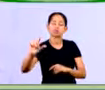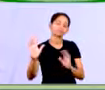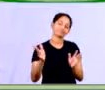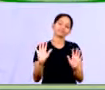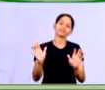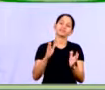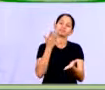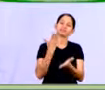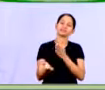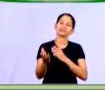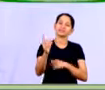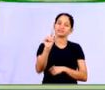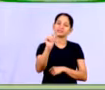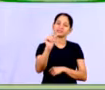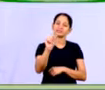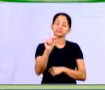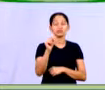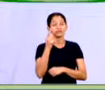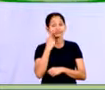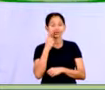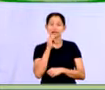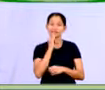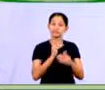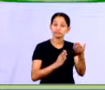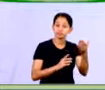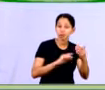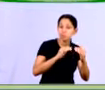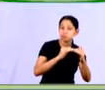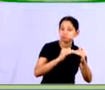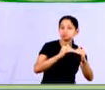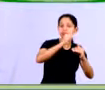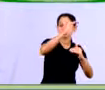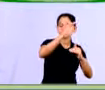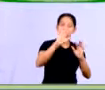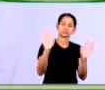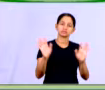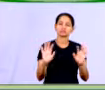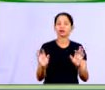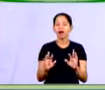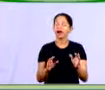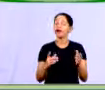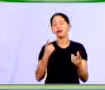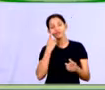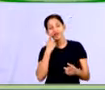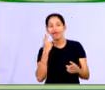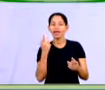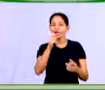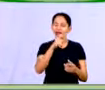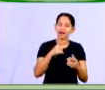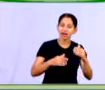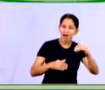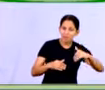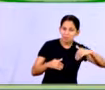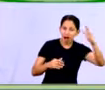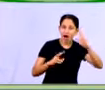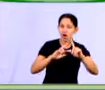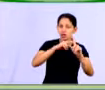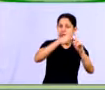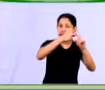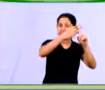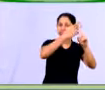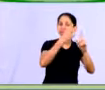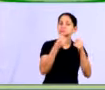atual, significa que esse projeto é viável, você deve investir. Mas se nessa mesma dimensão, numa perspectiva que você vai analisar, e o